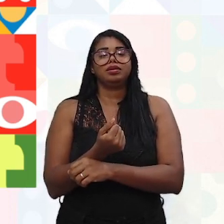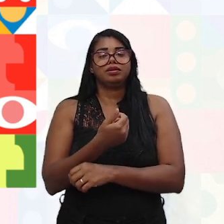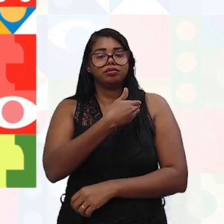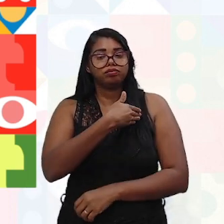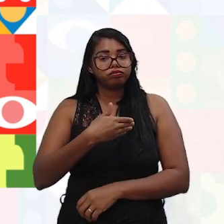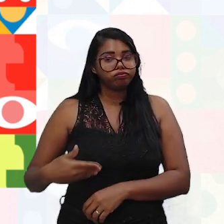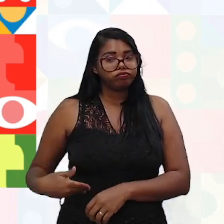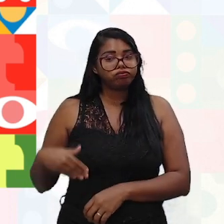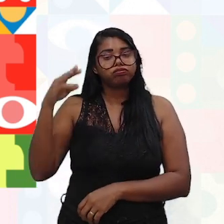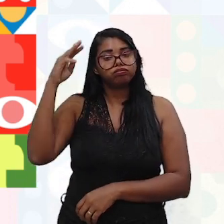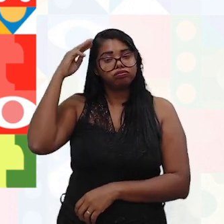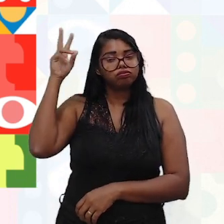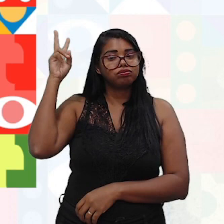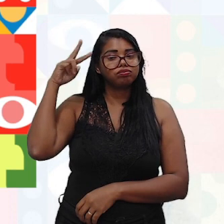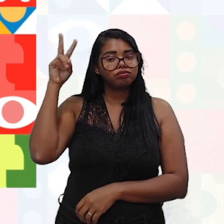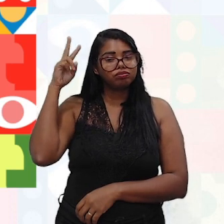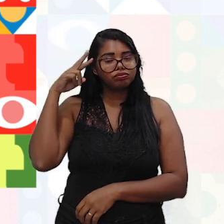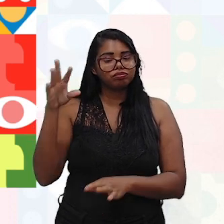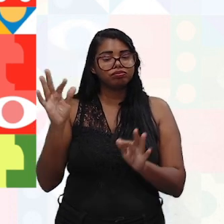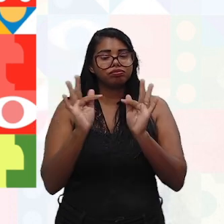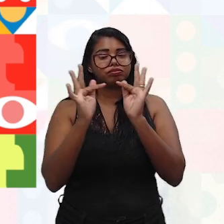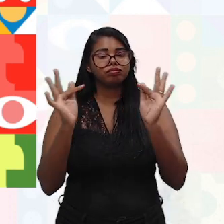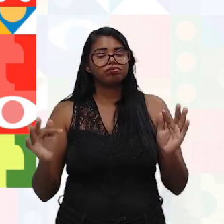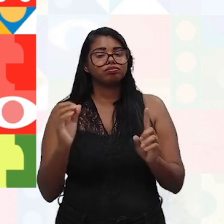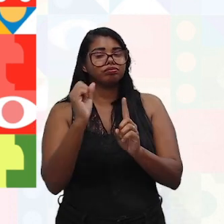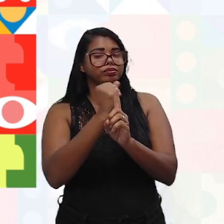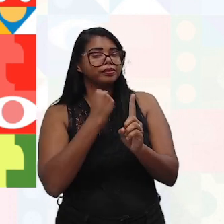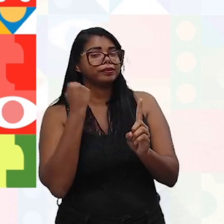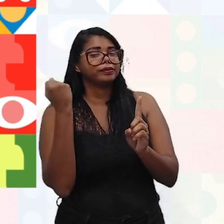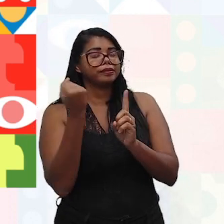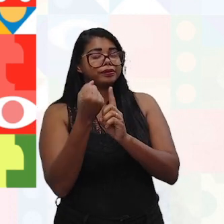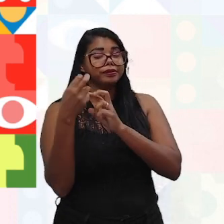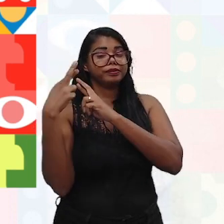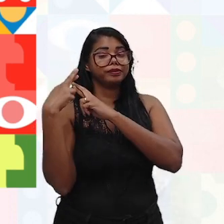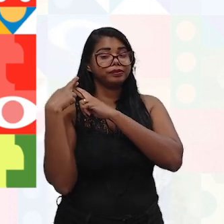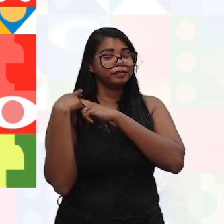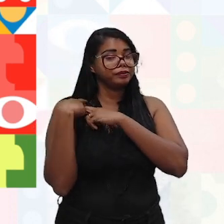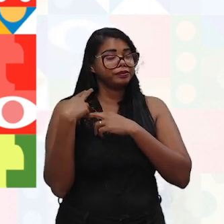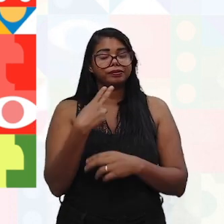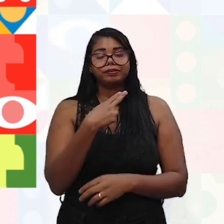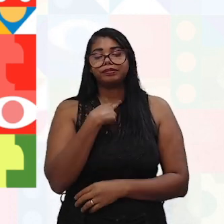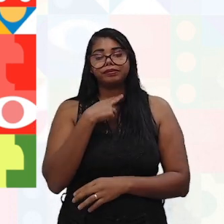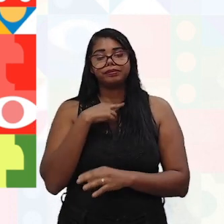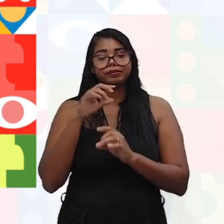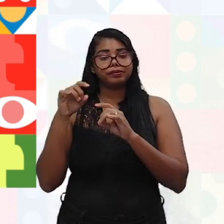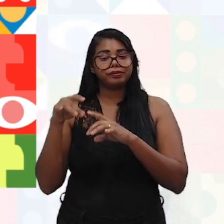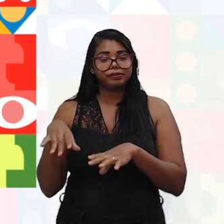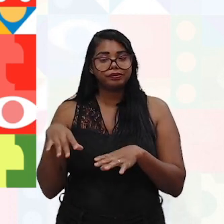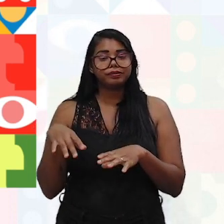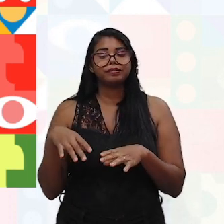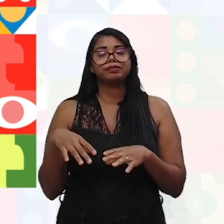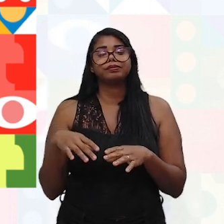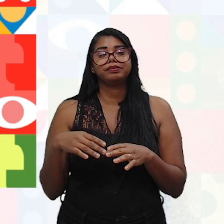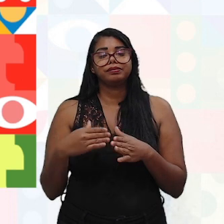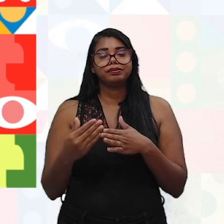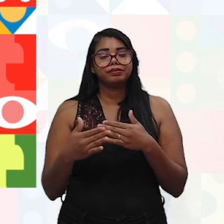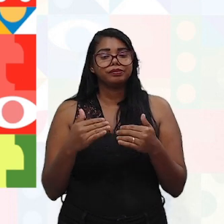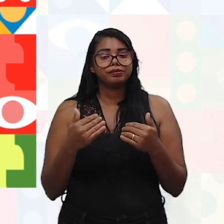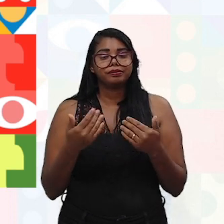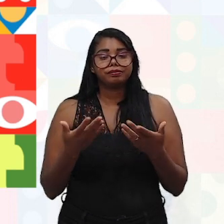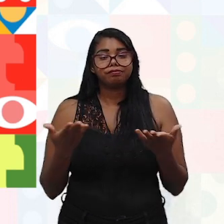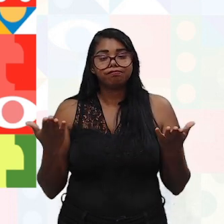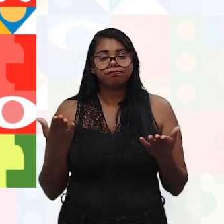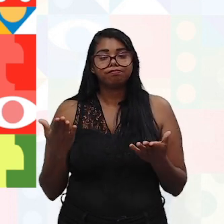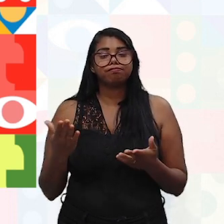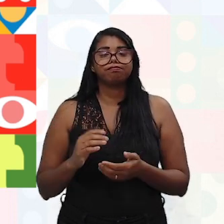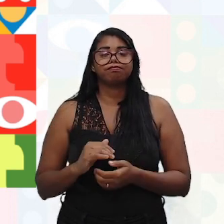é memória, tem uma função social, então não pode ser feito de jeito nenhum, de qualquer forma. E nós,